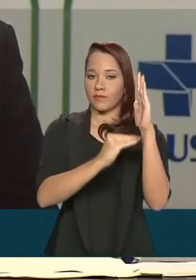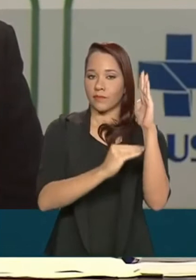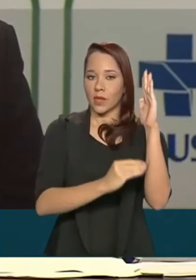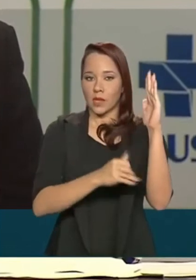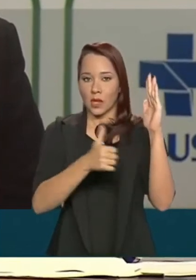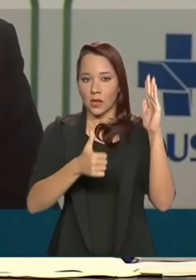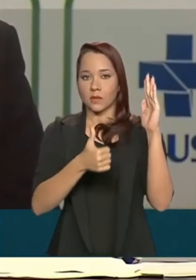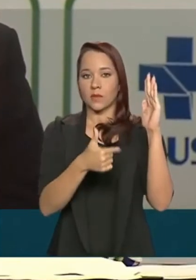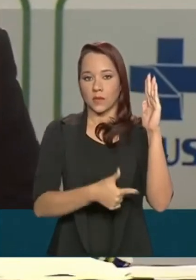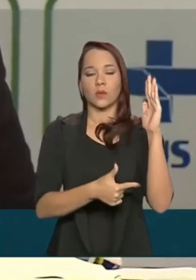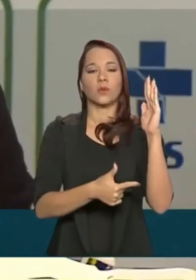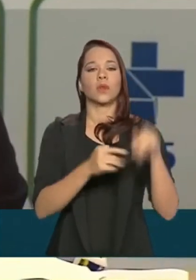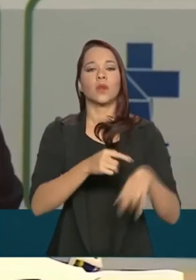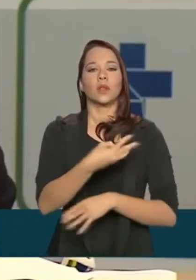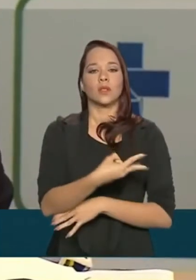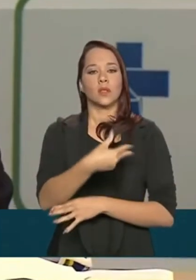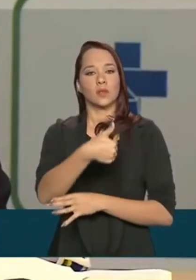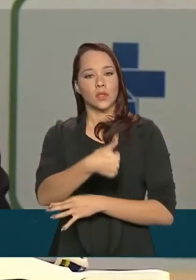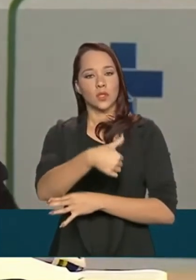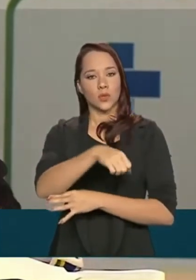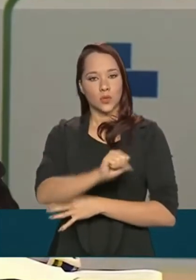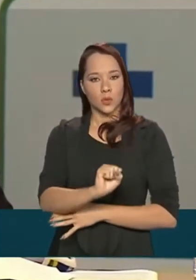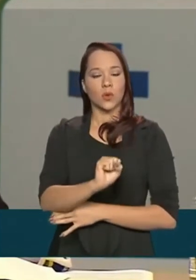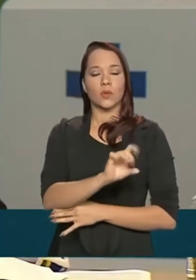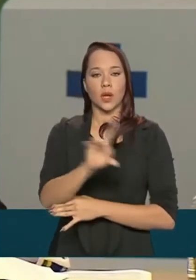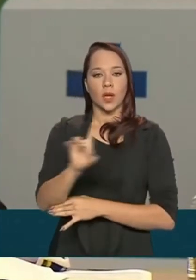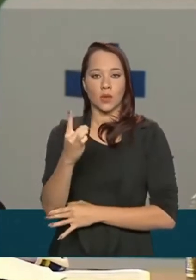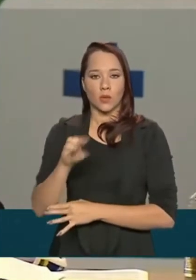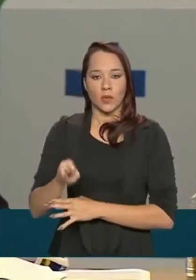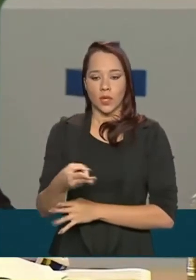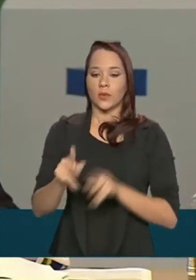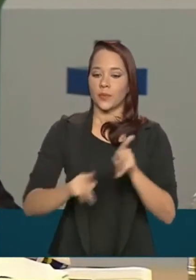12ª posição com 318 por milhão.